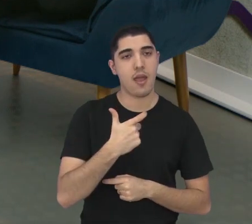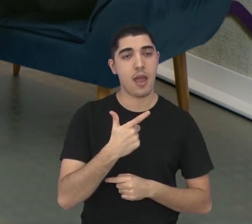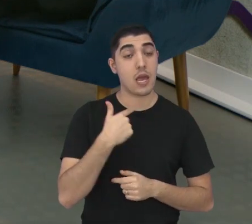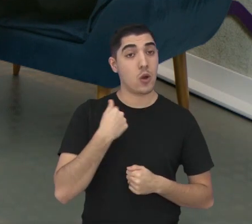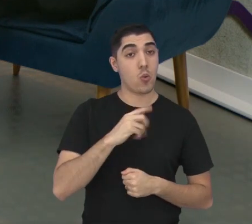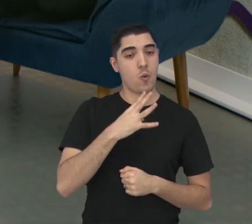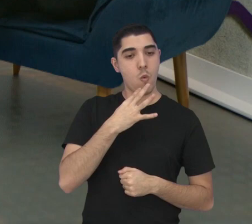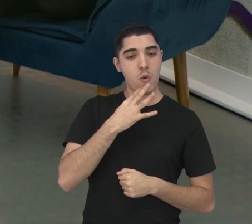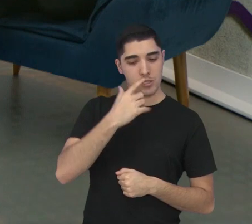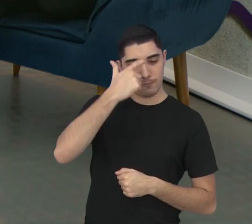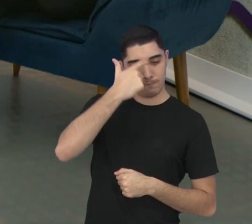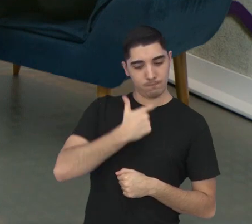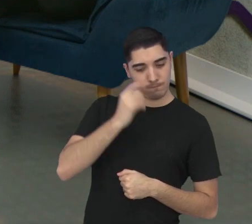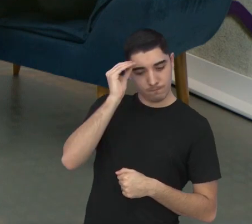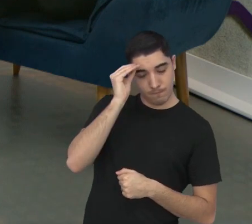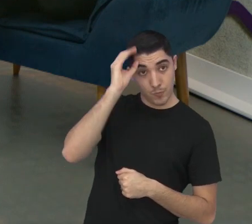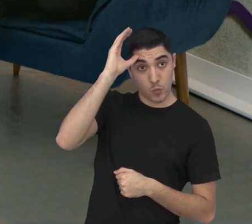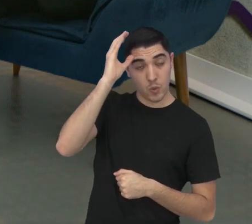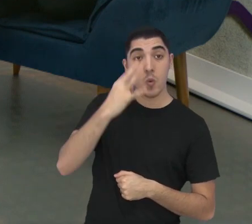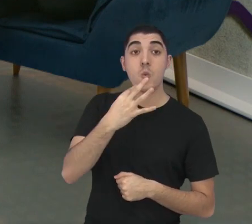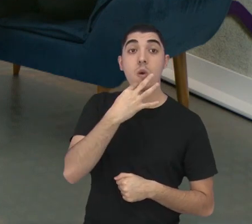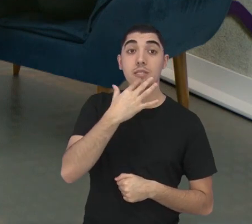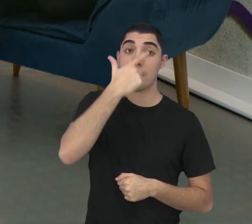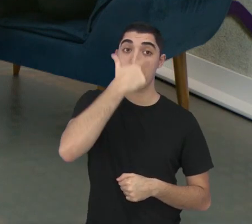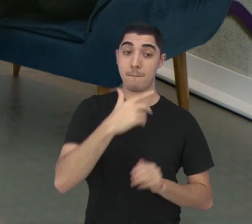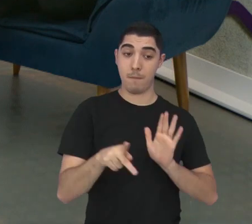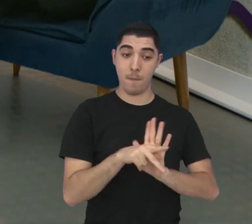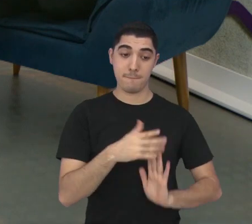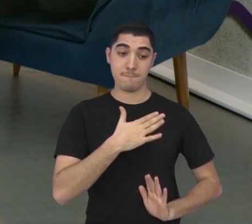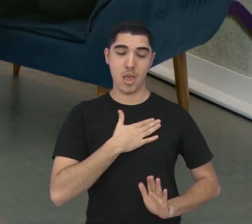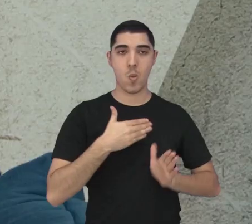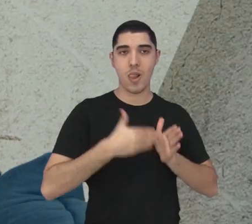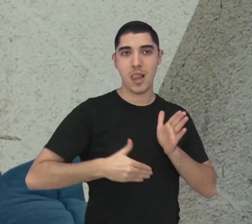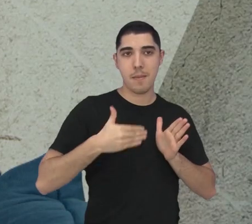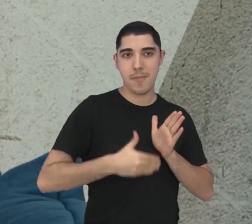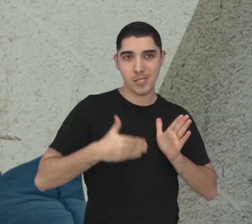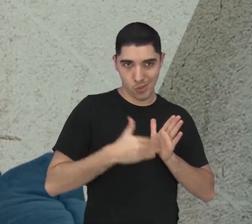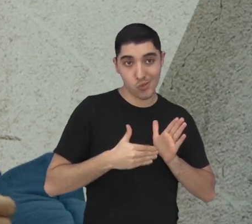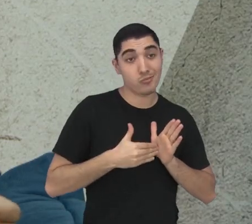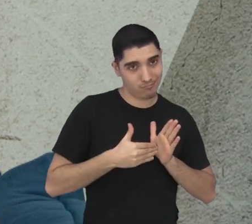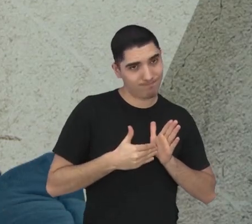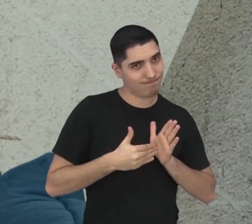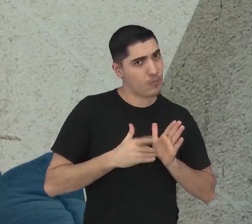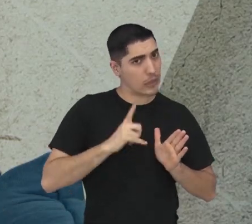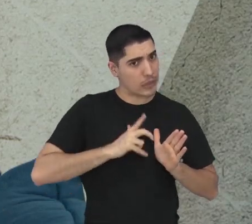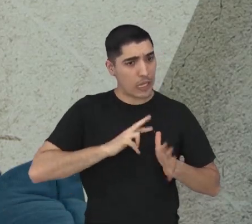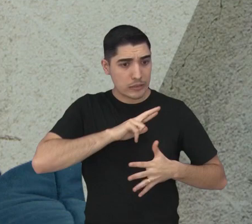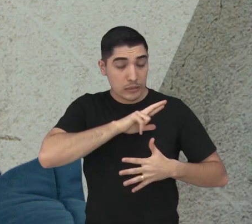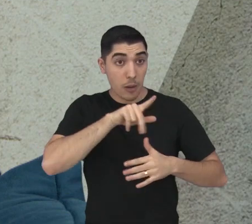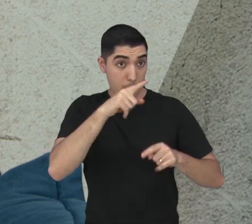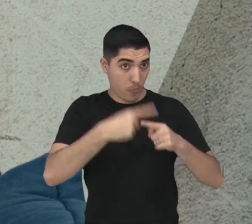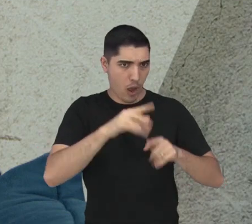autoconhecimento, né? Para que a gente possa entender os nossos limites nos processos, porque são situações